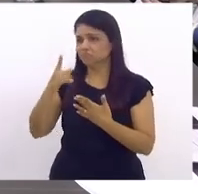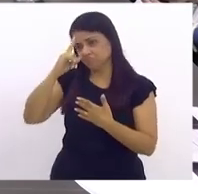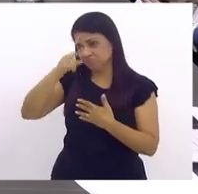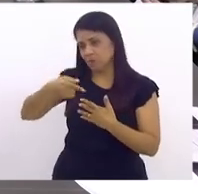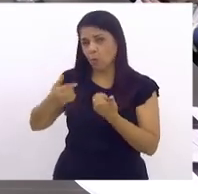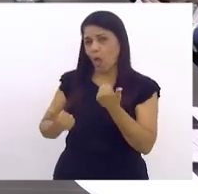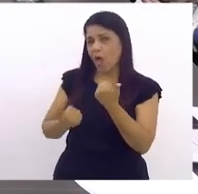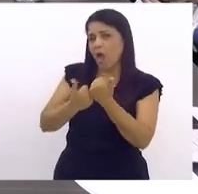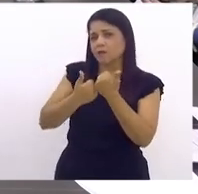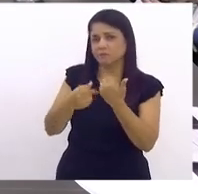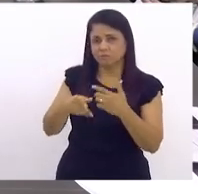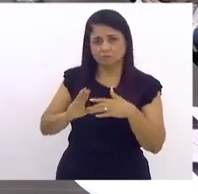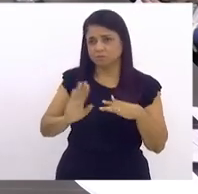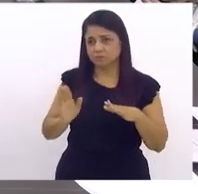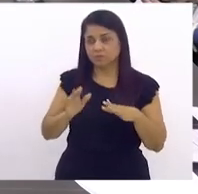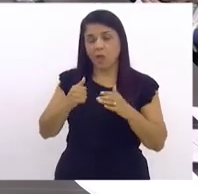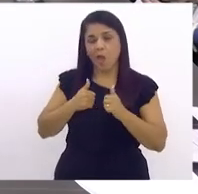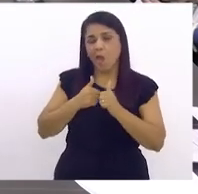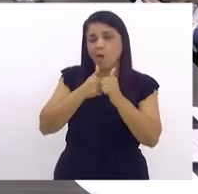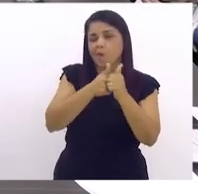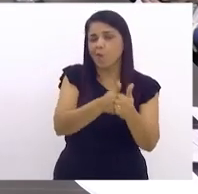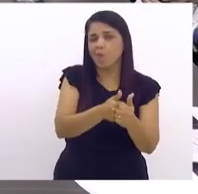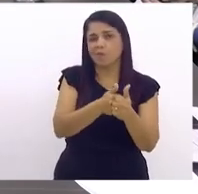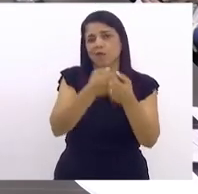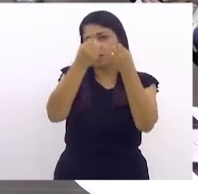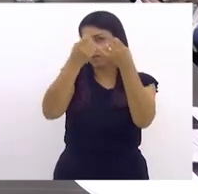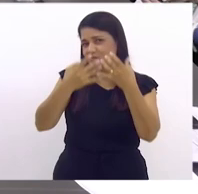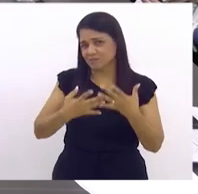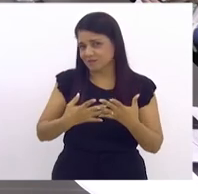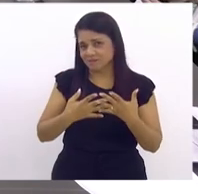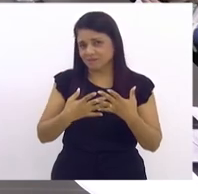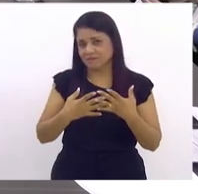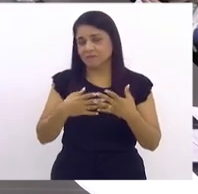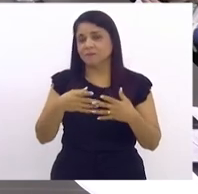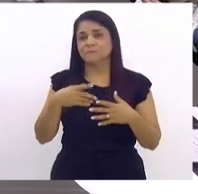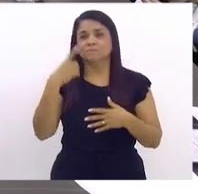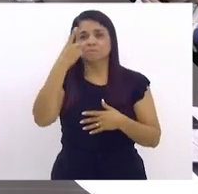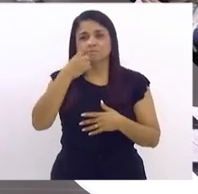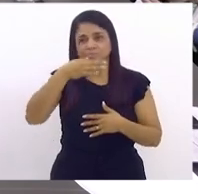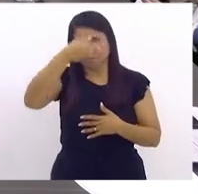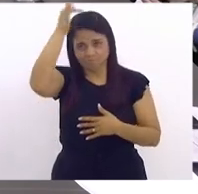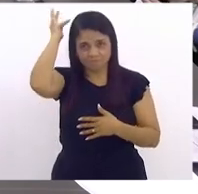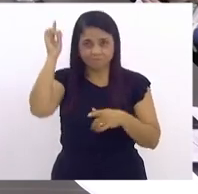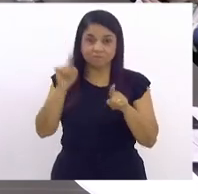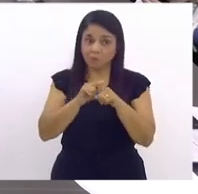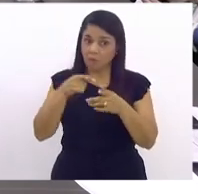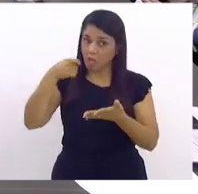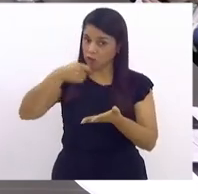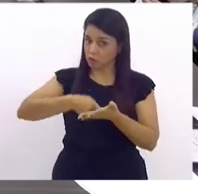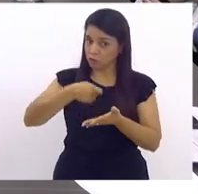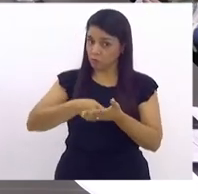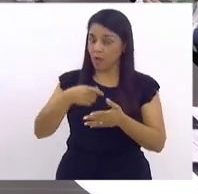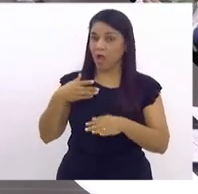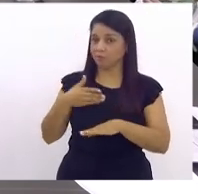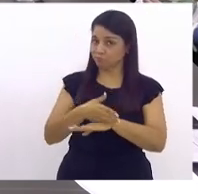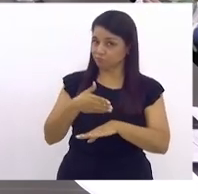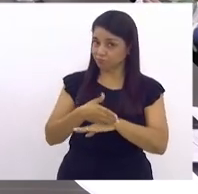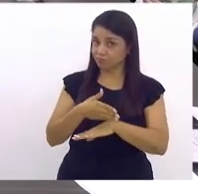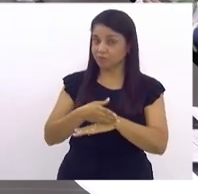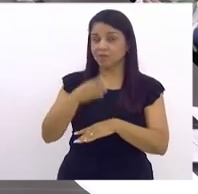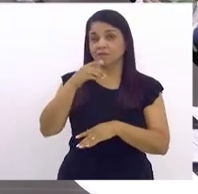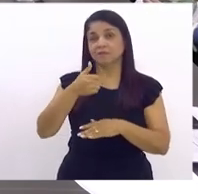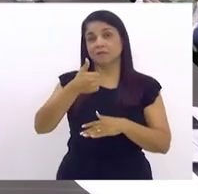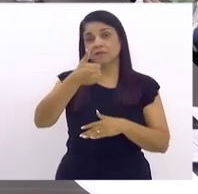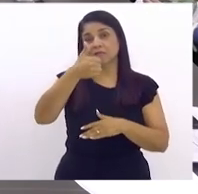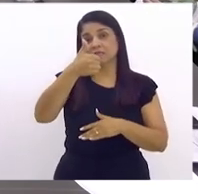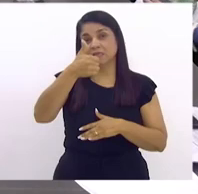do gabinete de Vossa Excelência, só para acompanhar a exposição e a gente, deputado Fred, já está intimado a comparecer. Vai ser aonde mesmo, hein, presidente? Vai ser aqui no